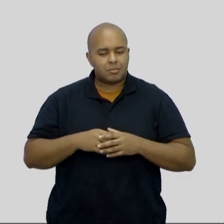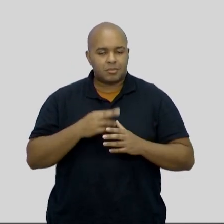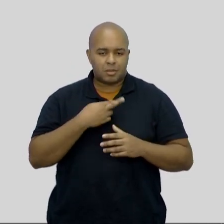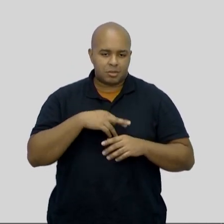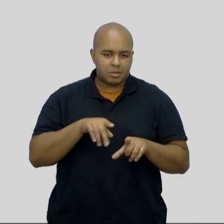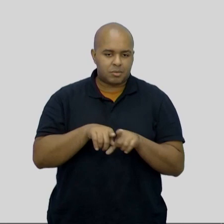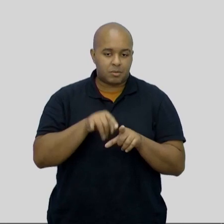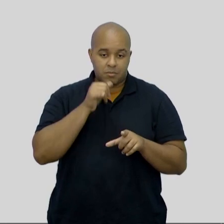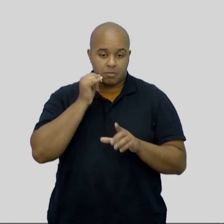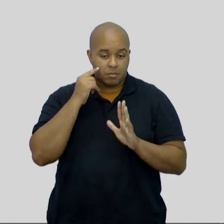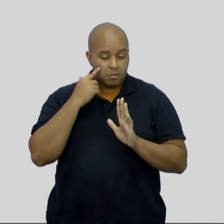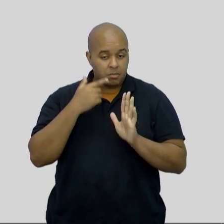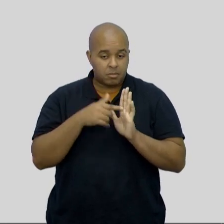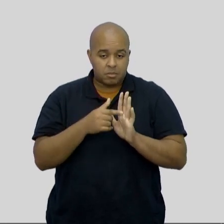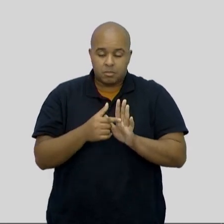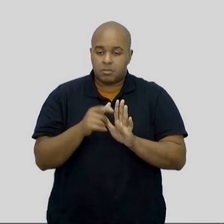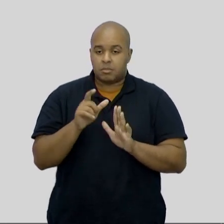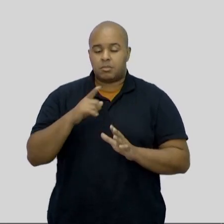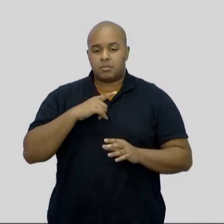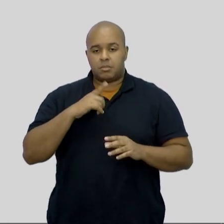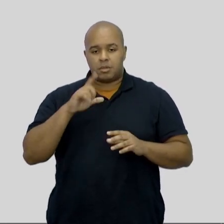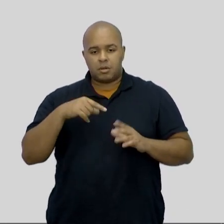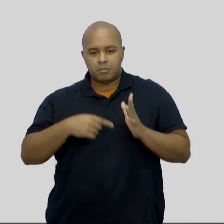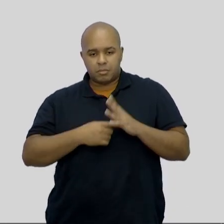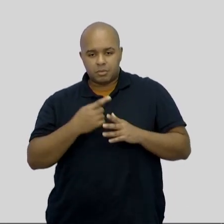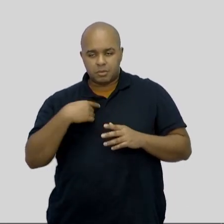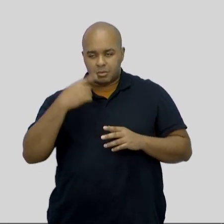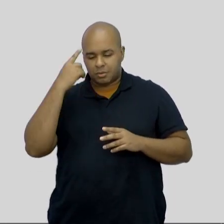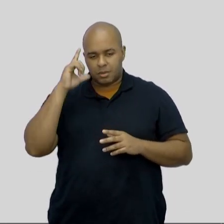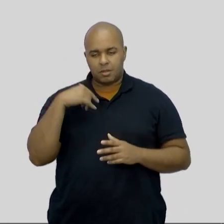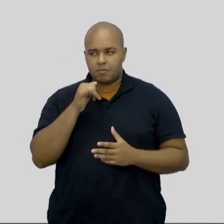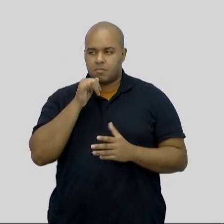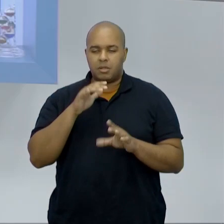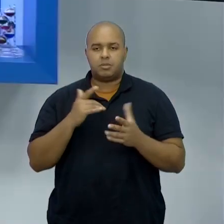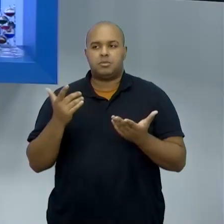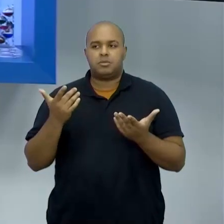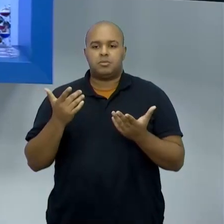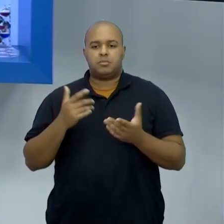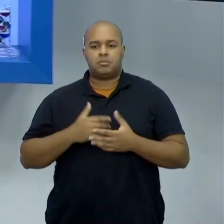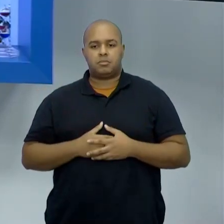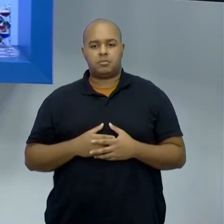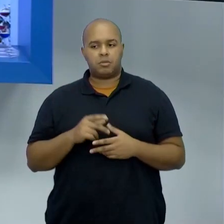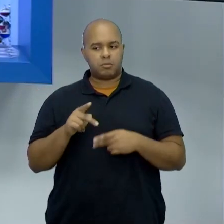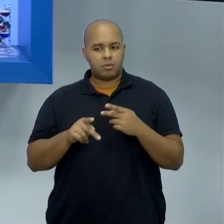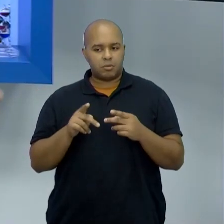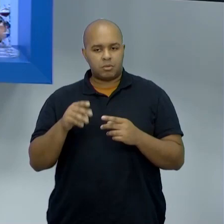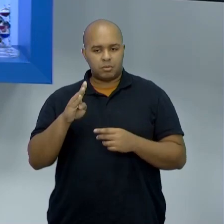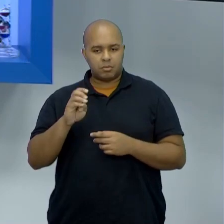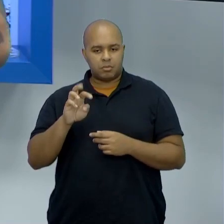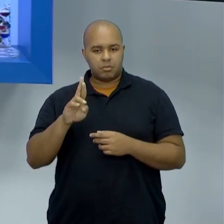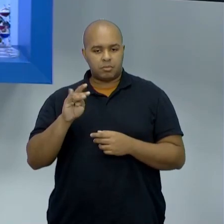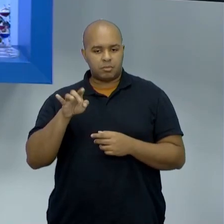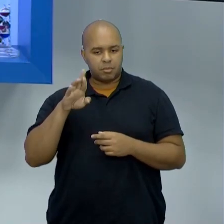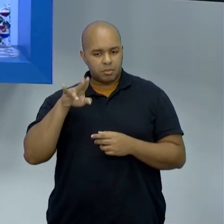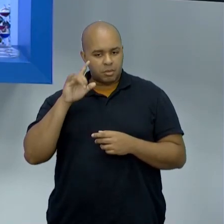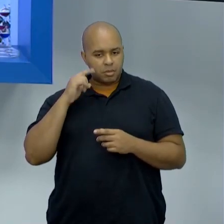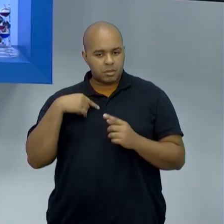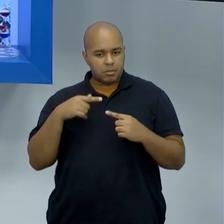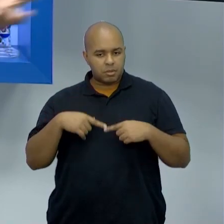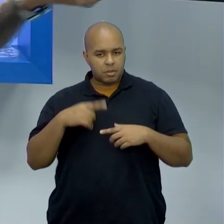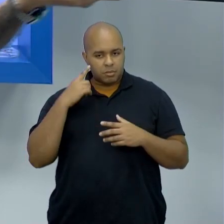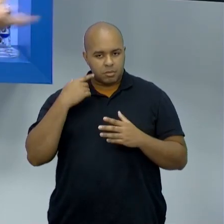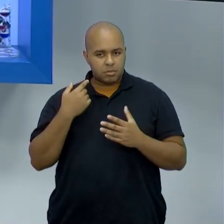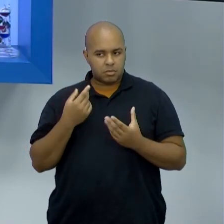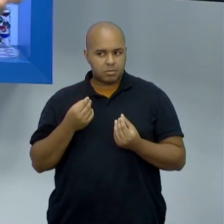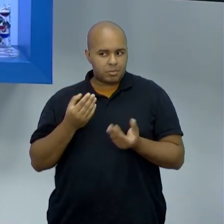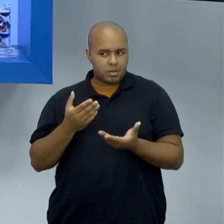religiões. Um exemplo aqui que eu vou dar, que é o primeiro que vem na minha cabeça, é que, por exemplo, os povos berberes te dão pontos por